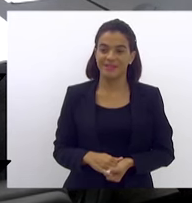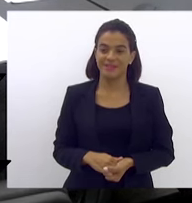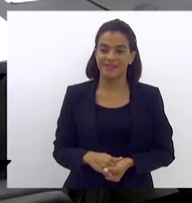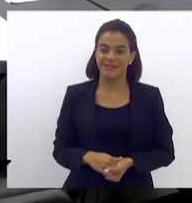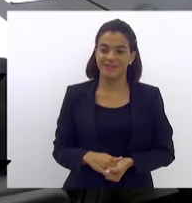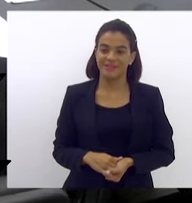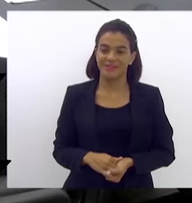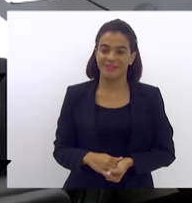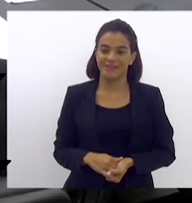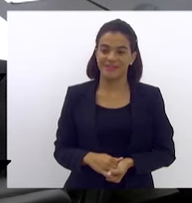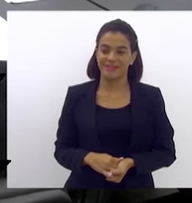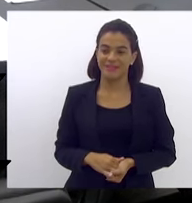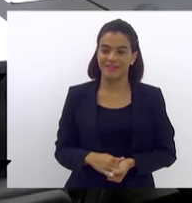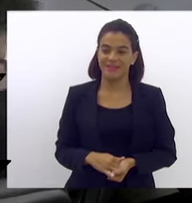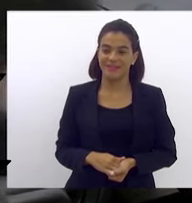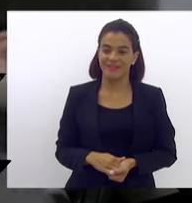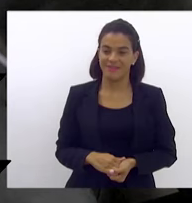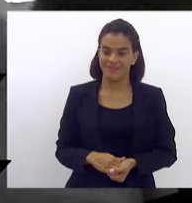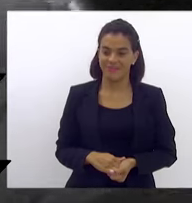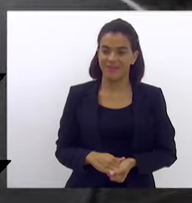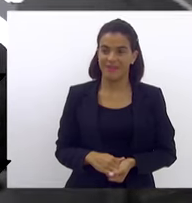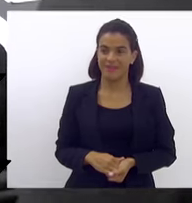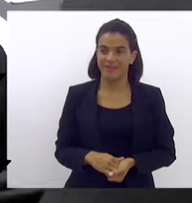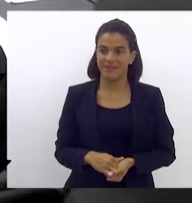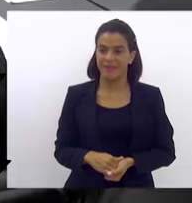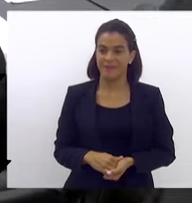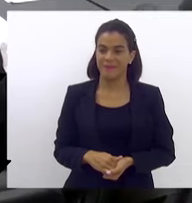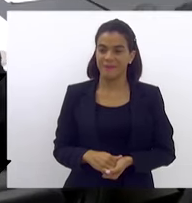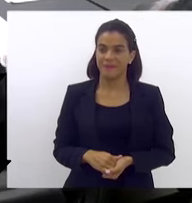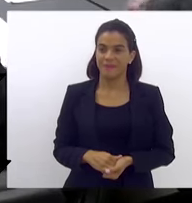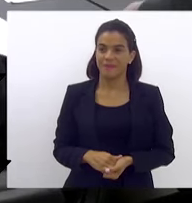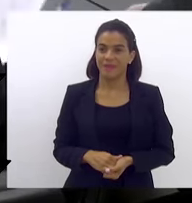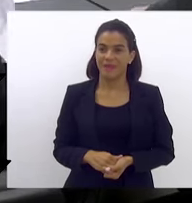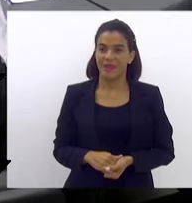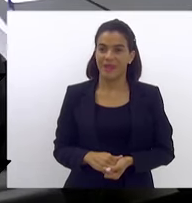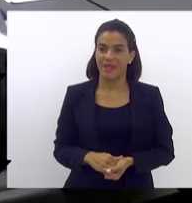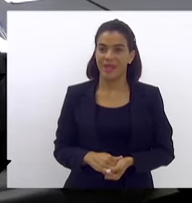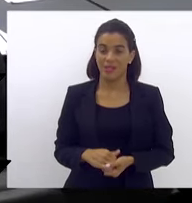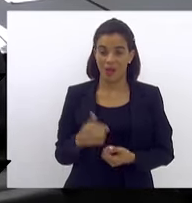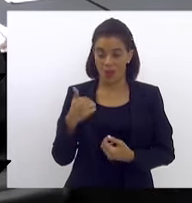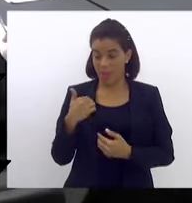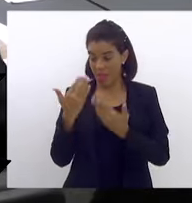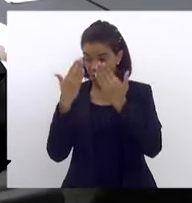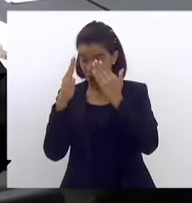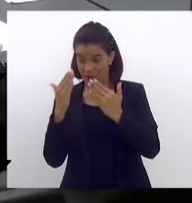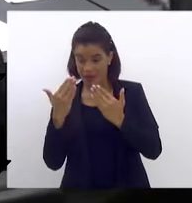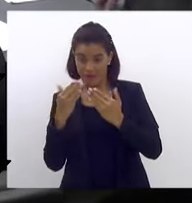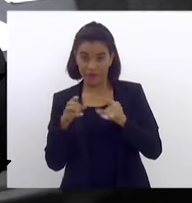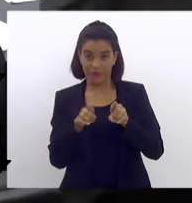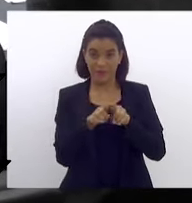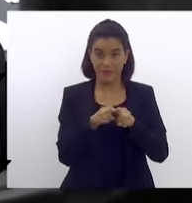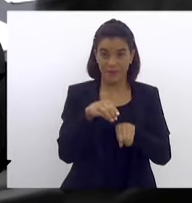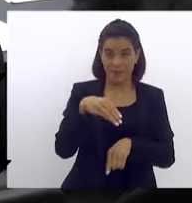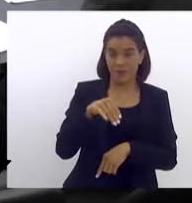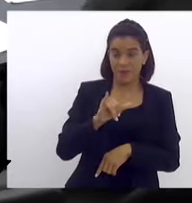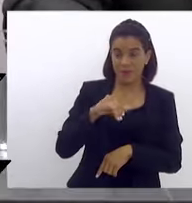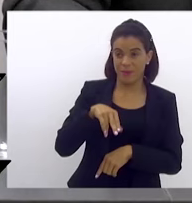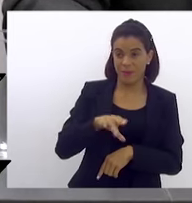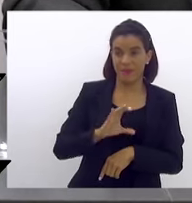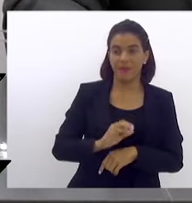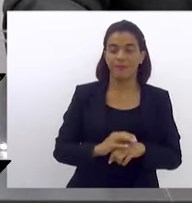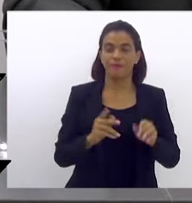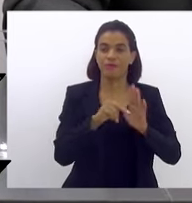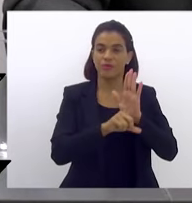mas já pediu Vista isso V vamos por 16 é dupla não só minha minha e domin projeto de lei